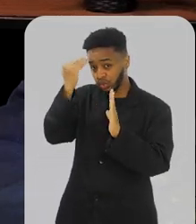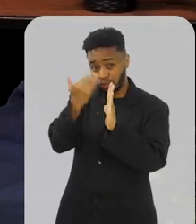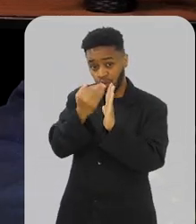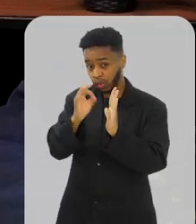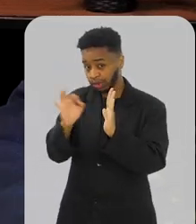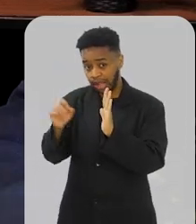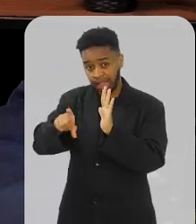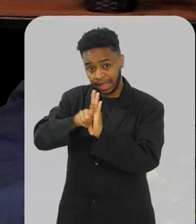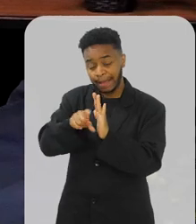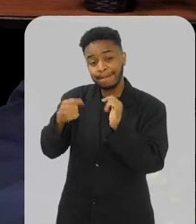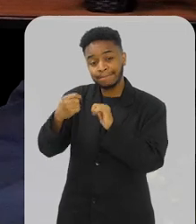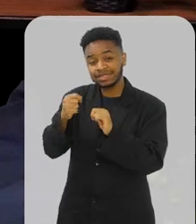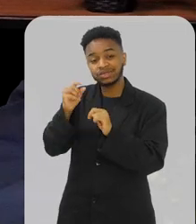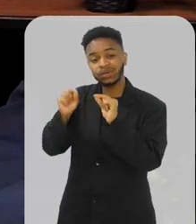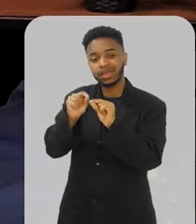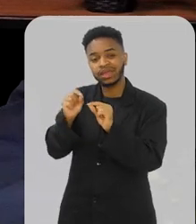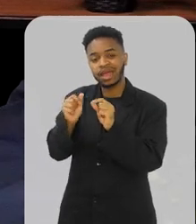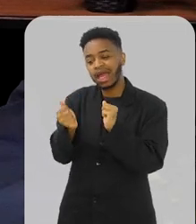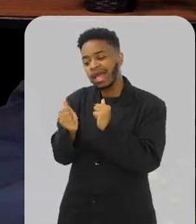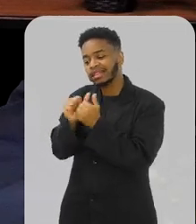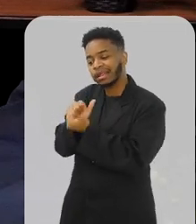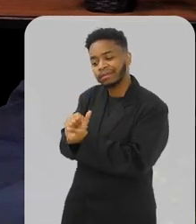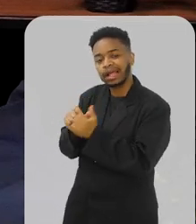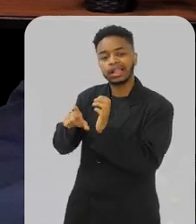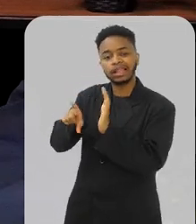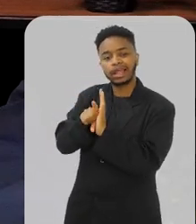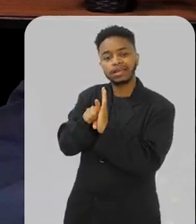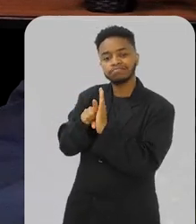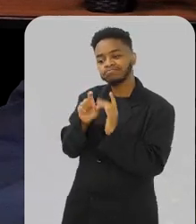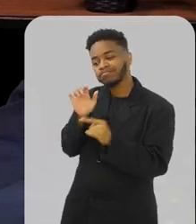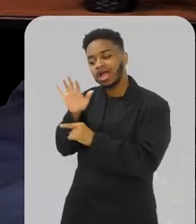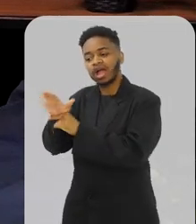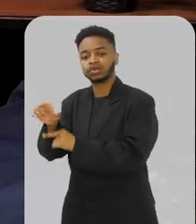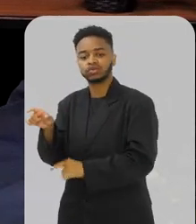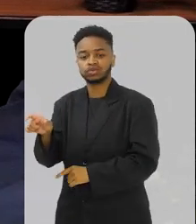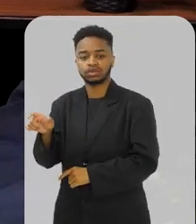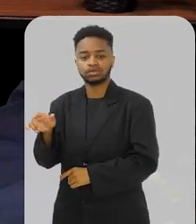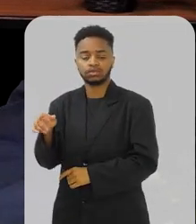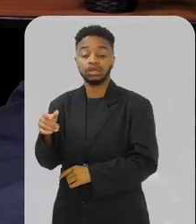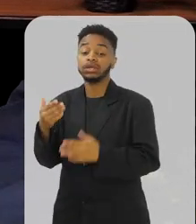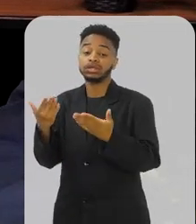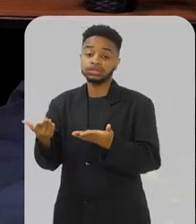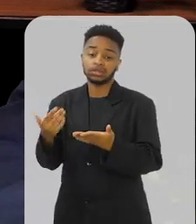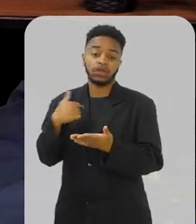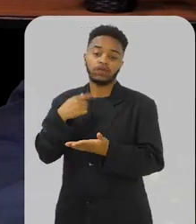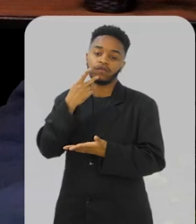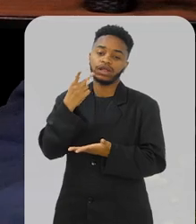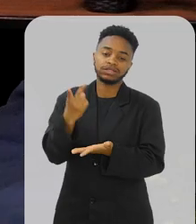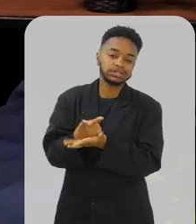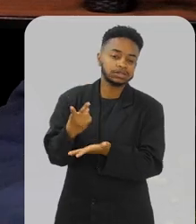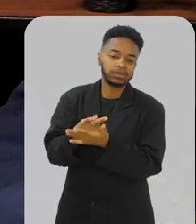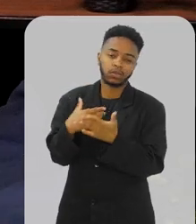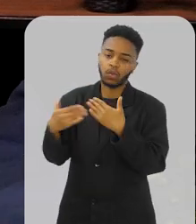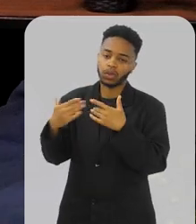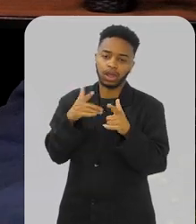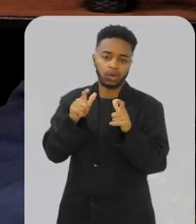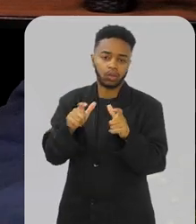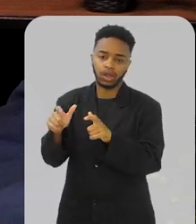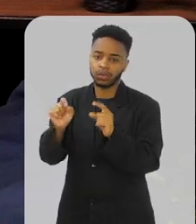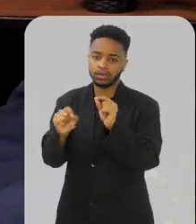torcer a lei a favor do seu cliente. Eu sou de uma teoria, uma tecla que eu falo isso no Religare e falo em qualquer